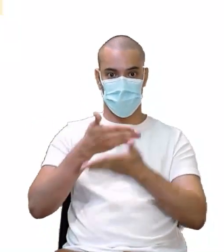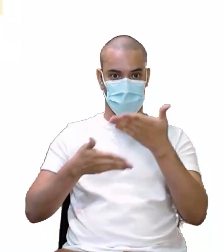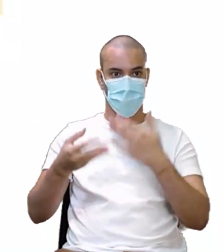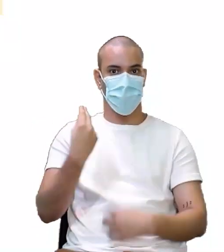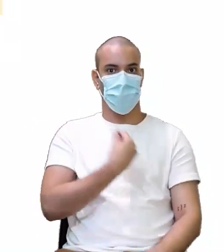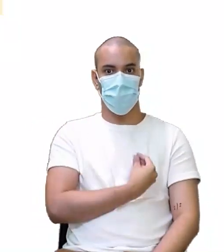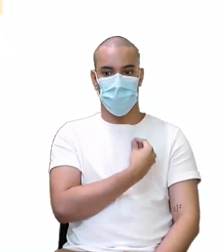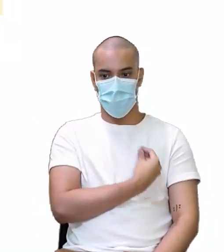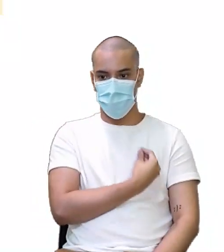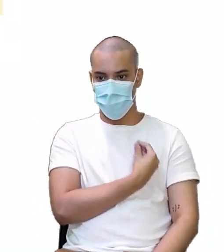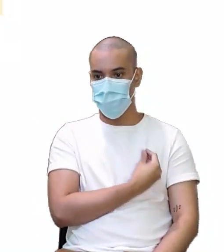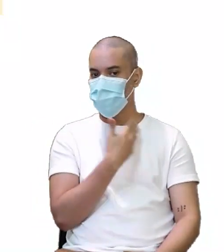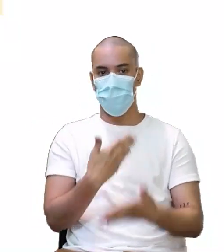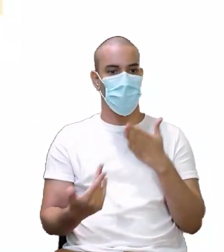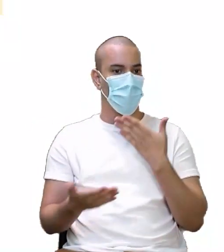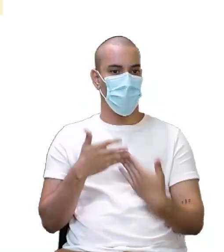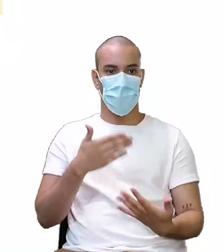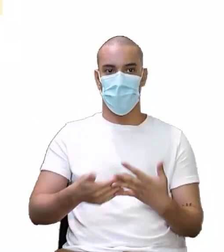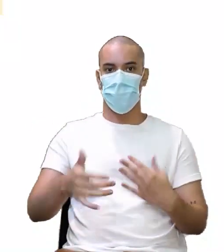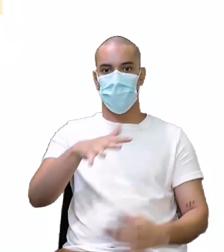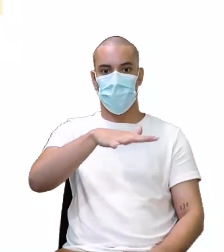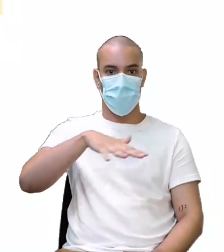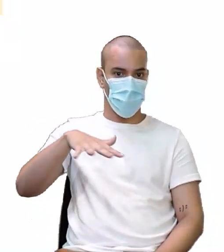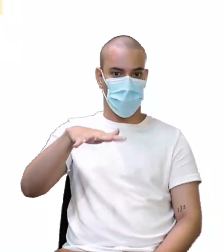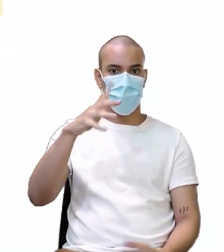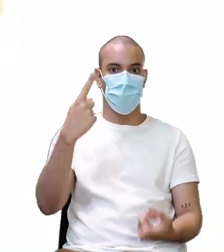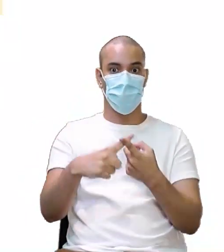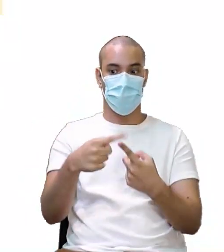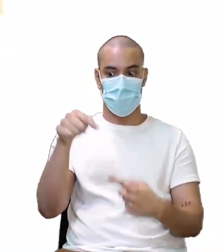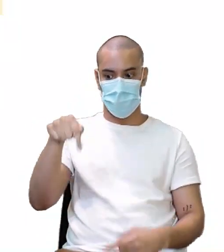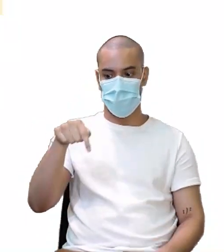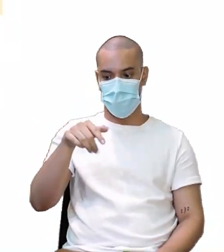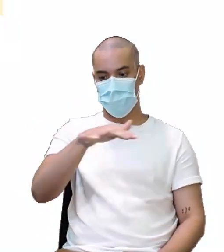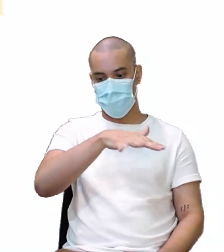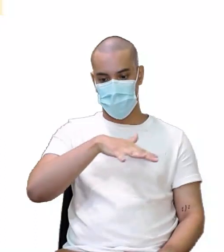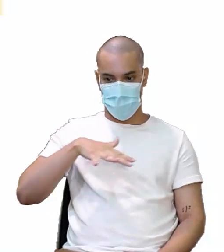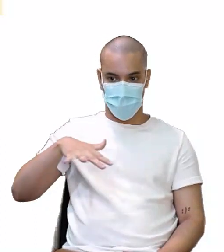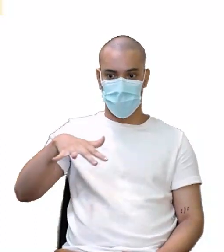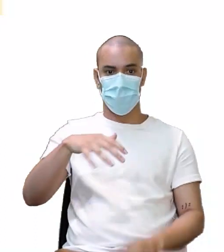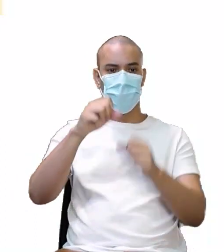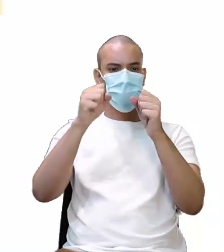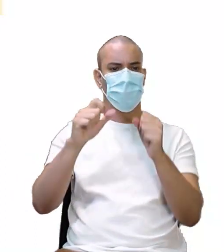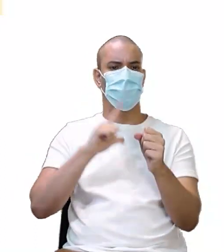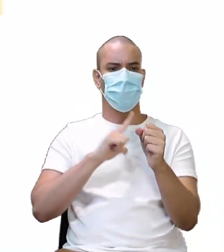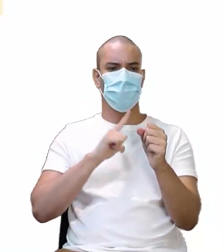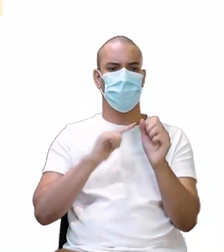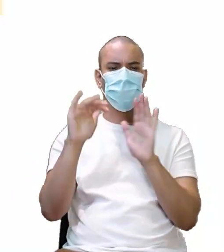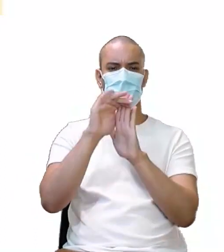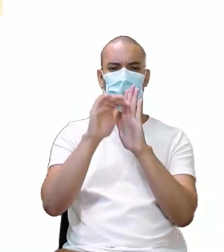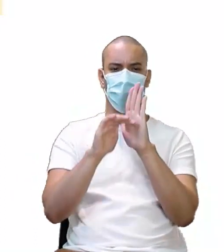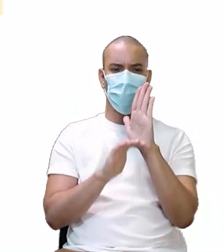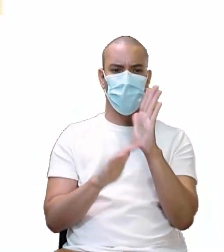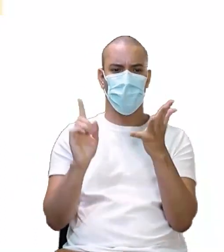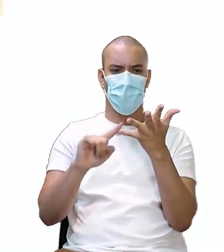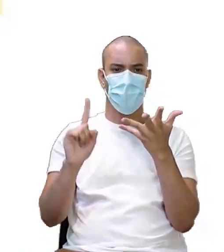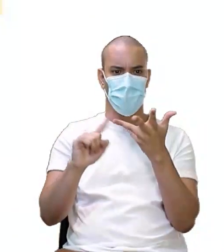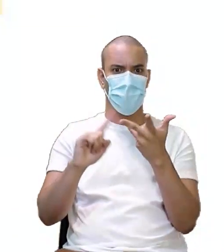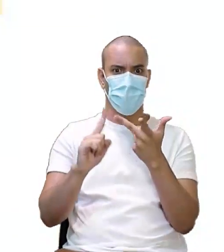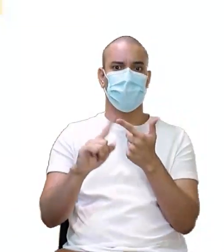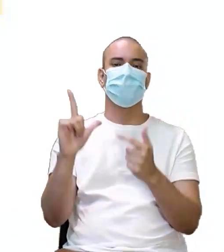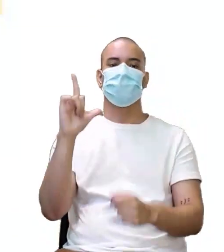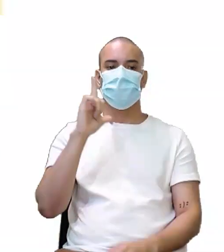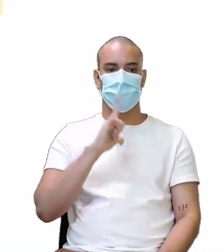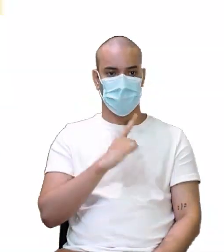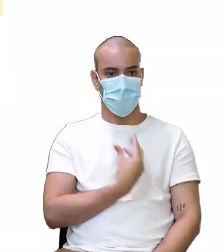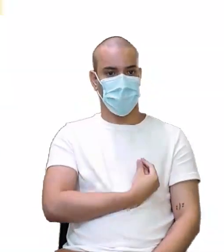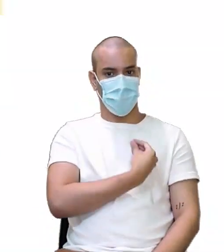seres vivos e o ambiente. Esse ambiente podem ter os fatores, podem ter não, né?